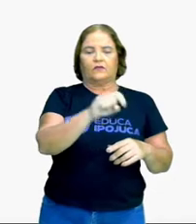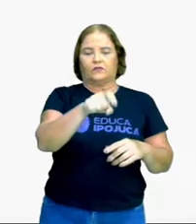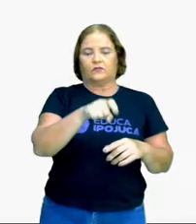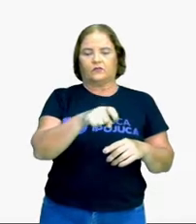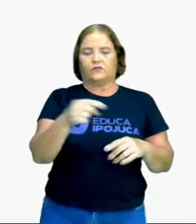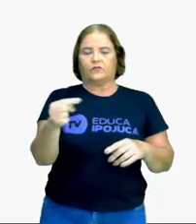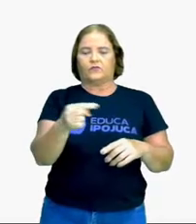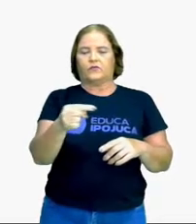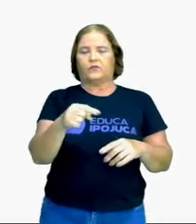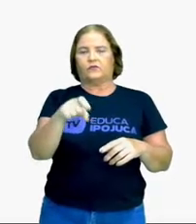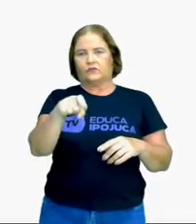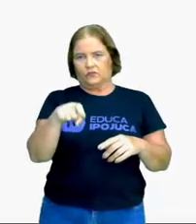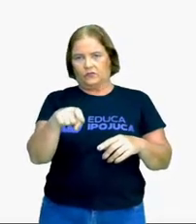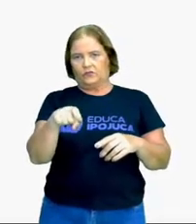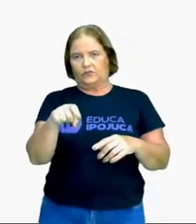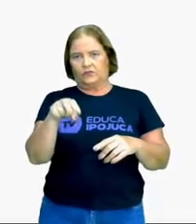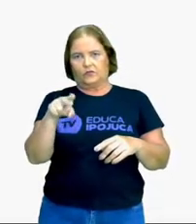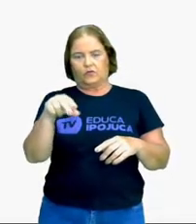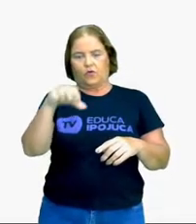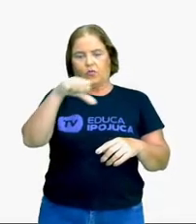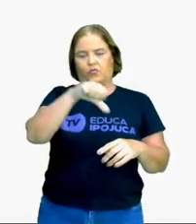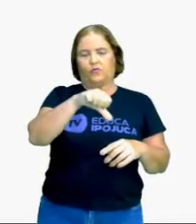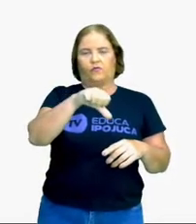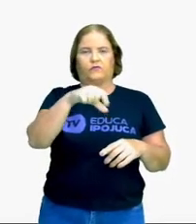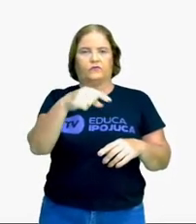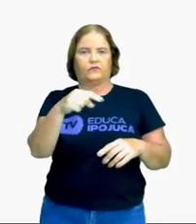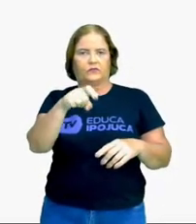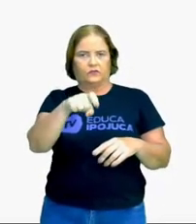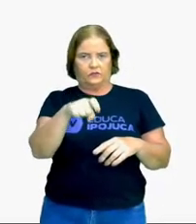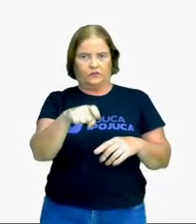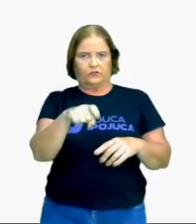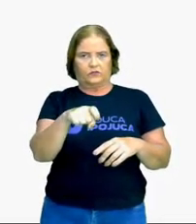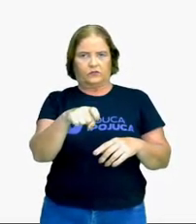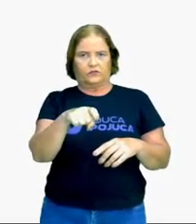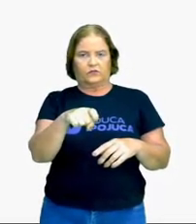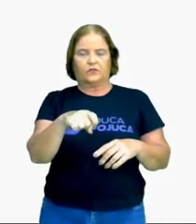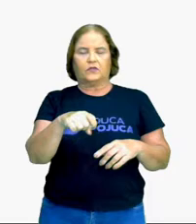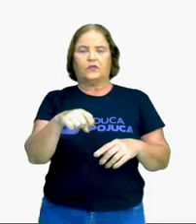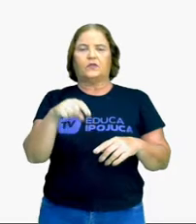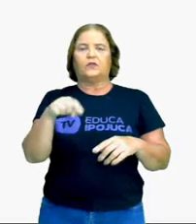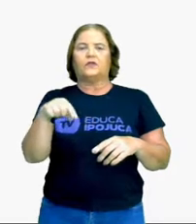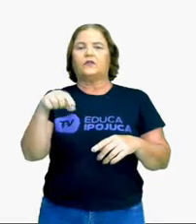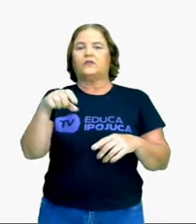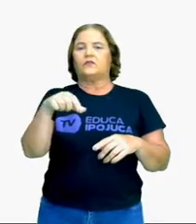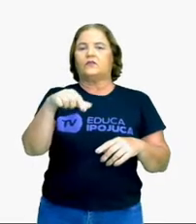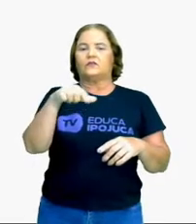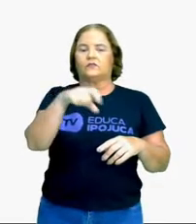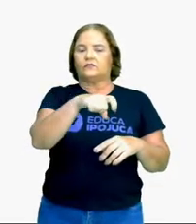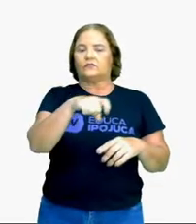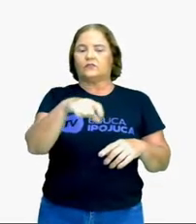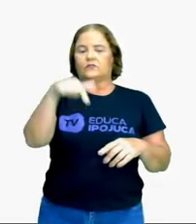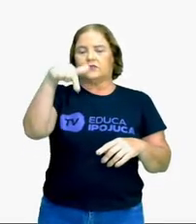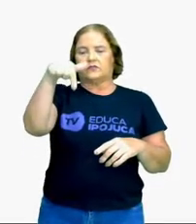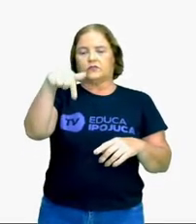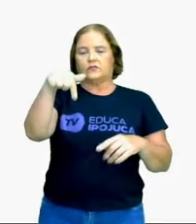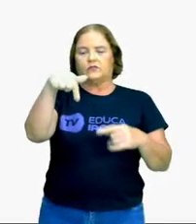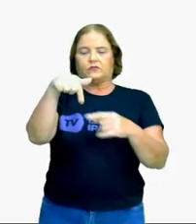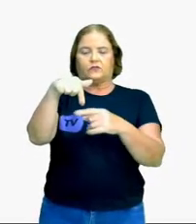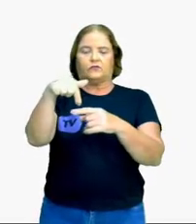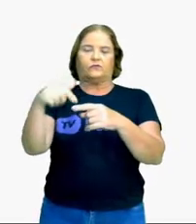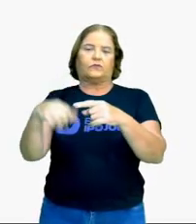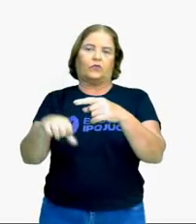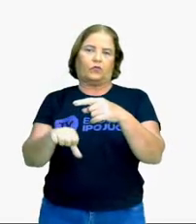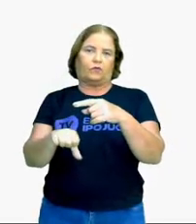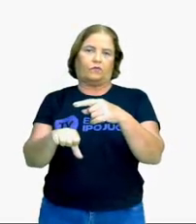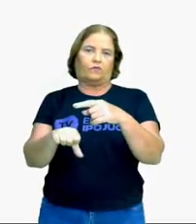é igual a 9x. X é 7 sobre 9. O que significa esse